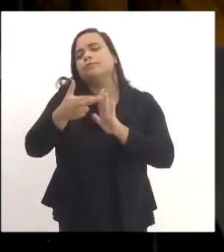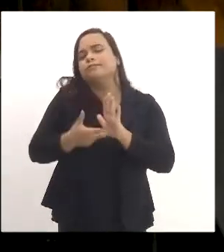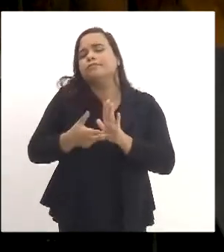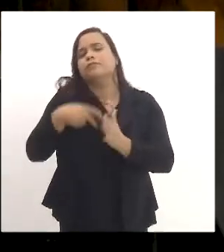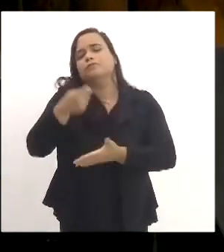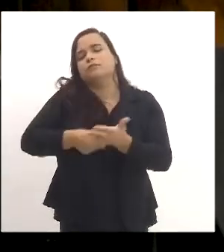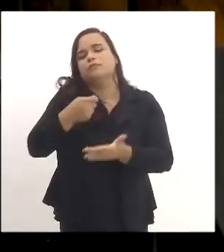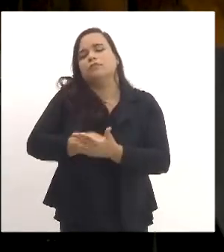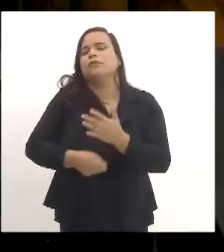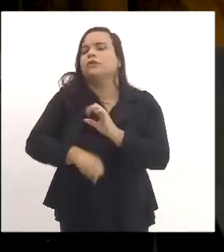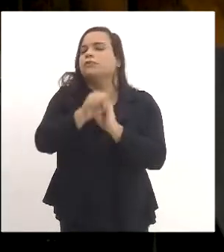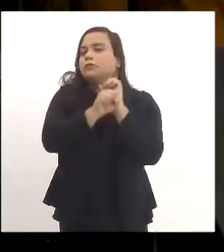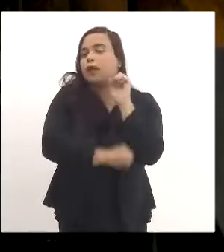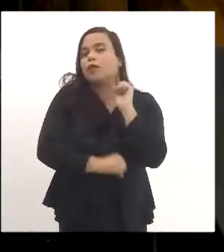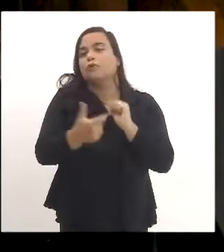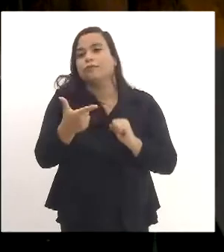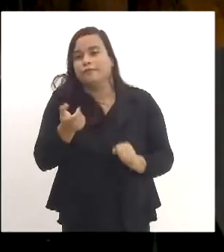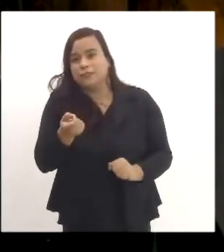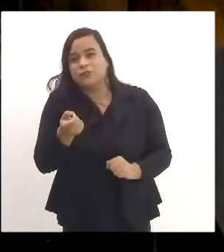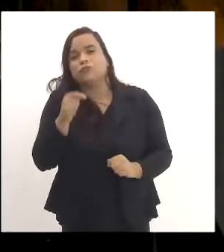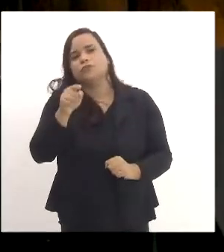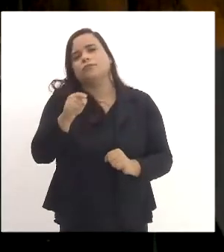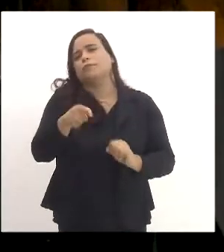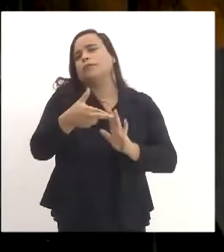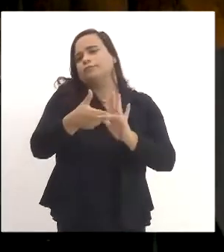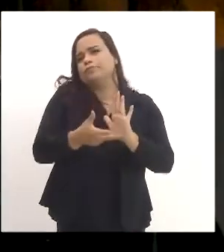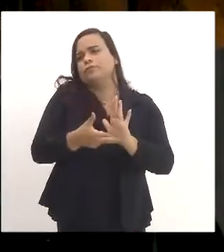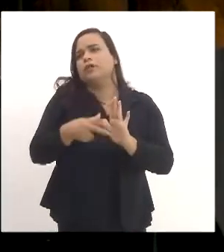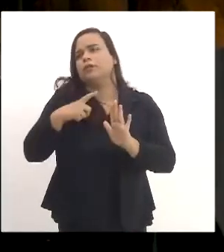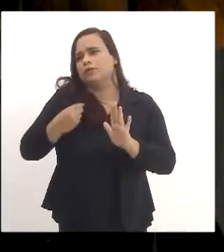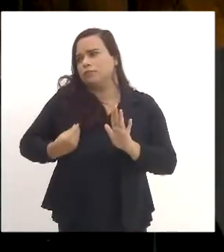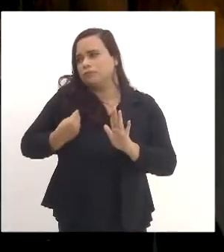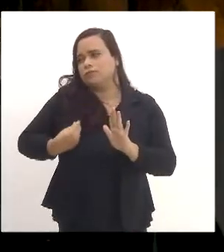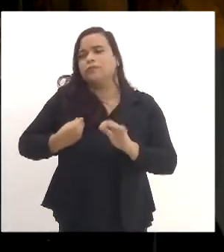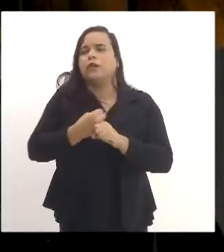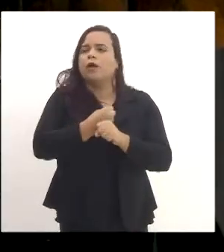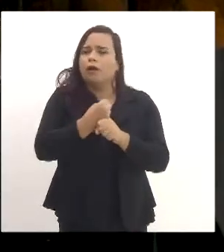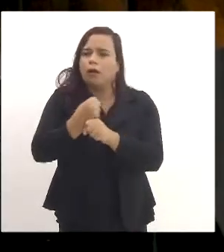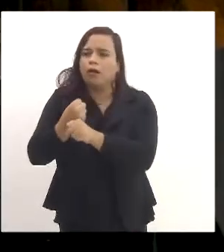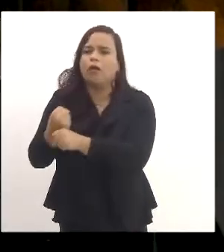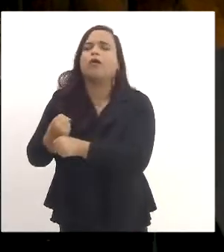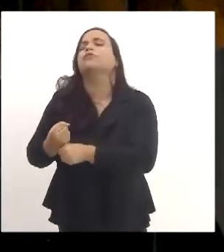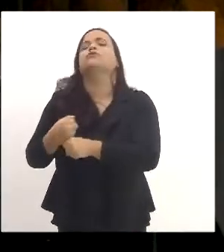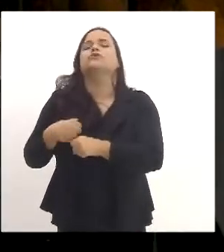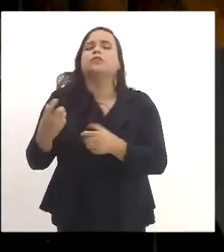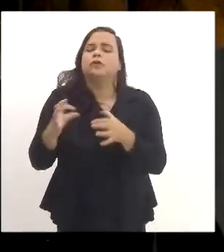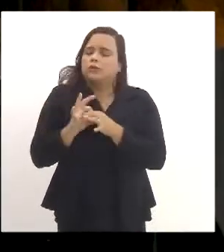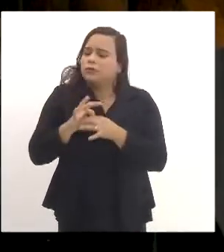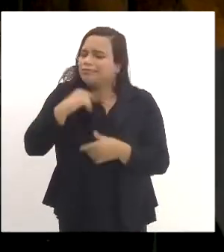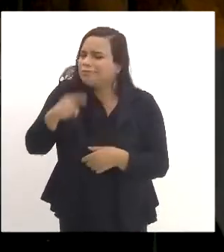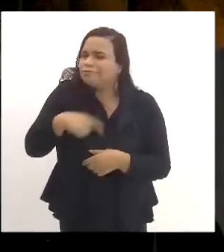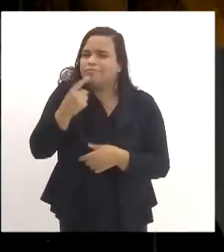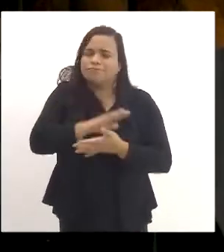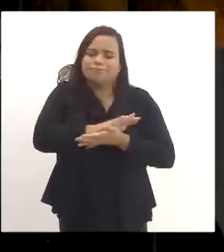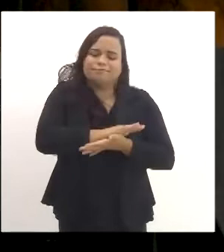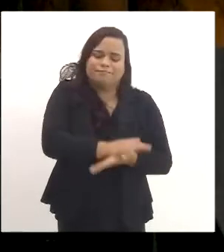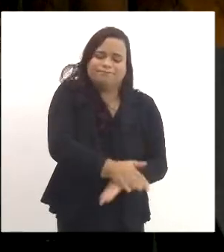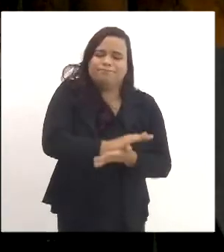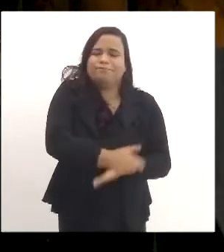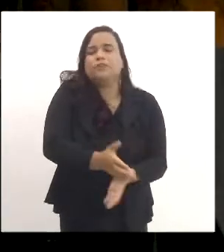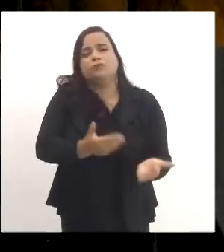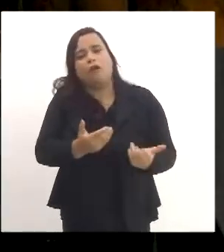do século XX. Esse regime sobreviveu por tanto tempo reprimindo a liberdade, oprimindo a juventude